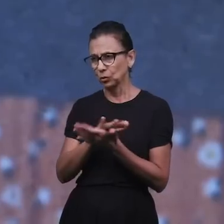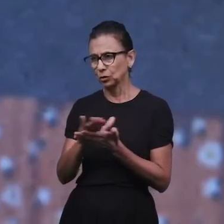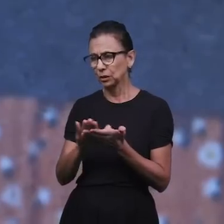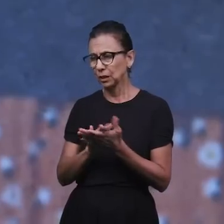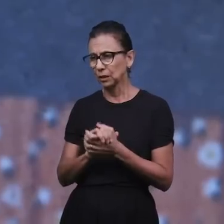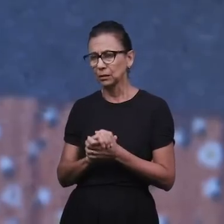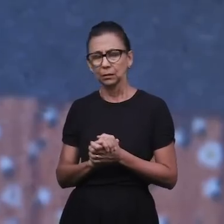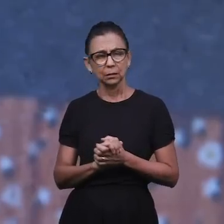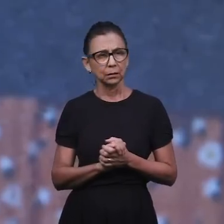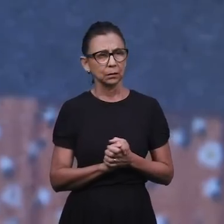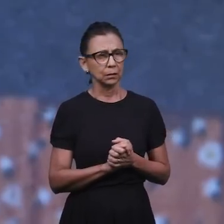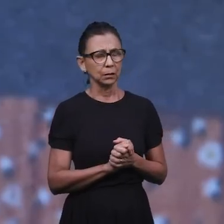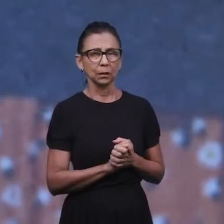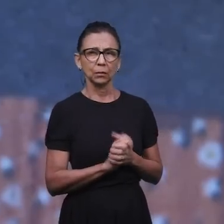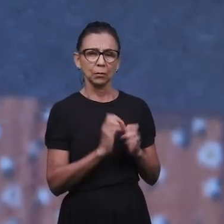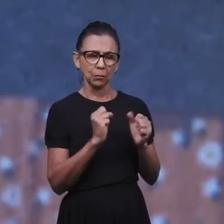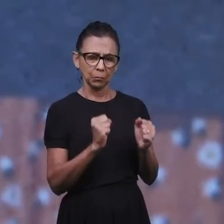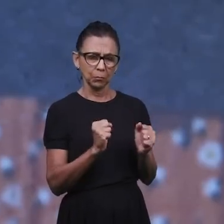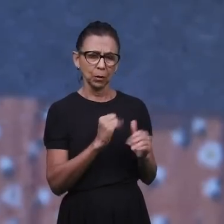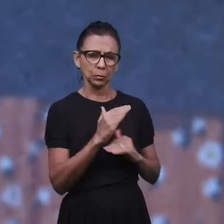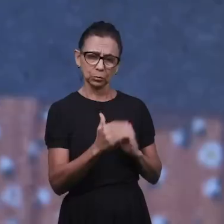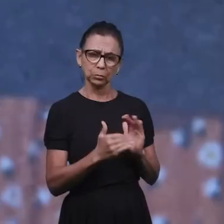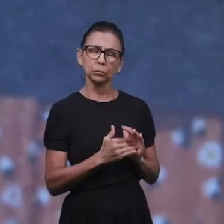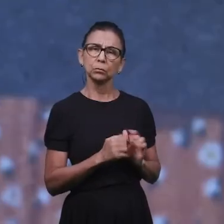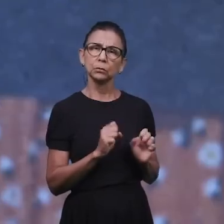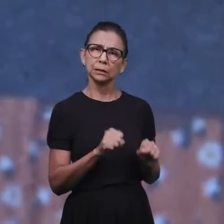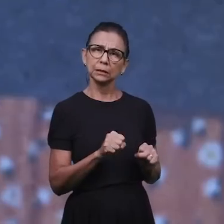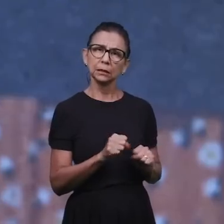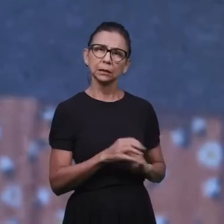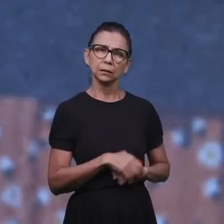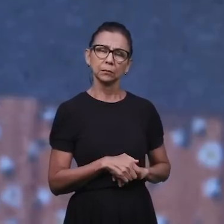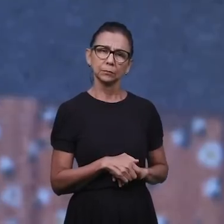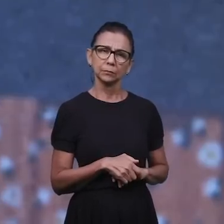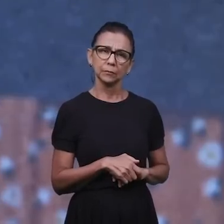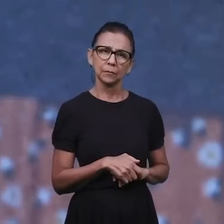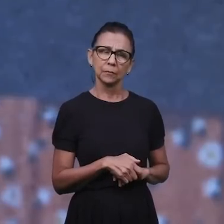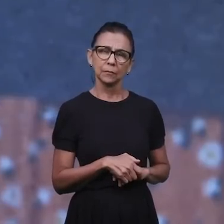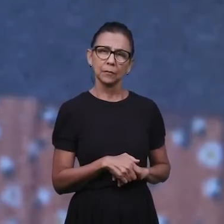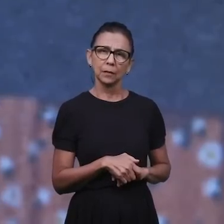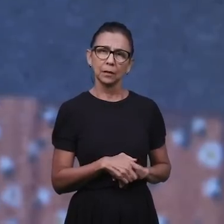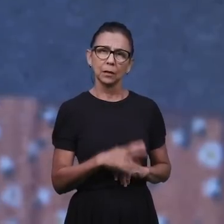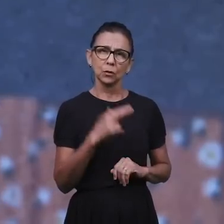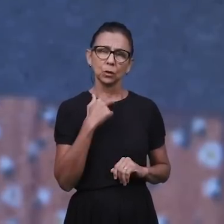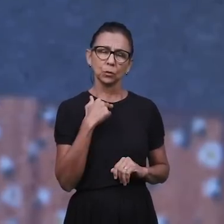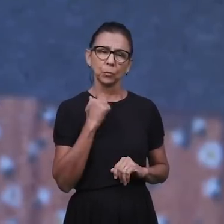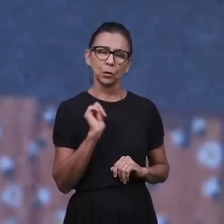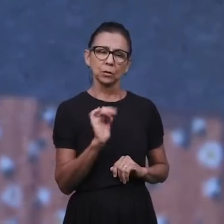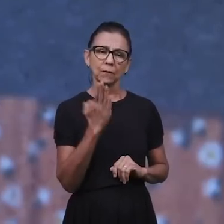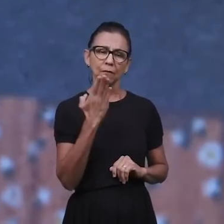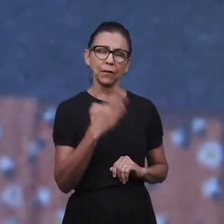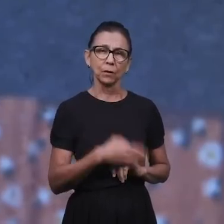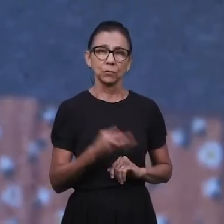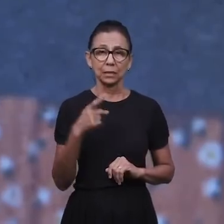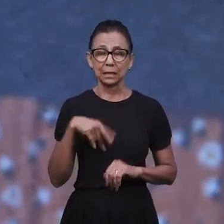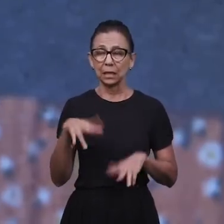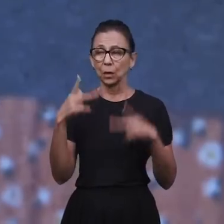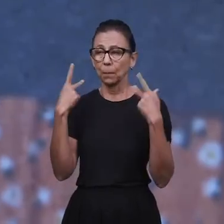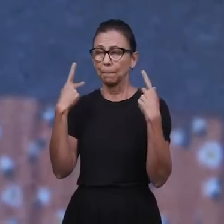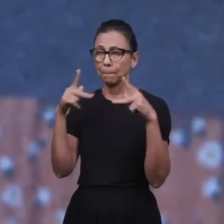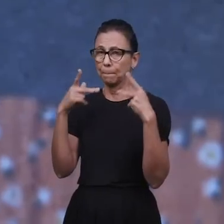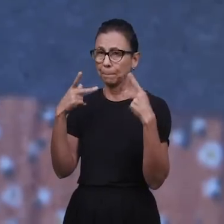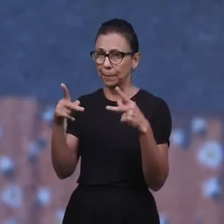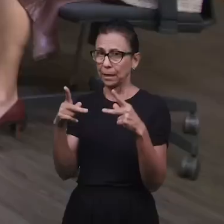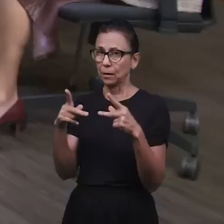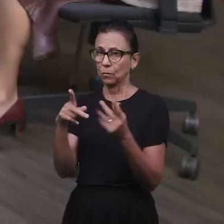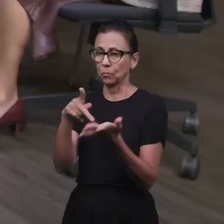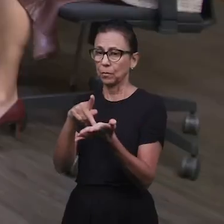disse, não, a minha igreja pode tudo. A minha igreja só não pode uma coisa, a hipocrisia. Se eu